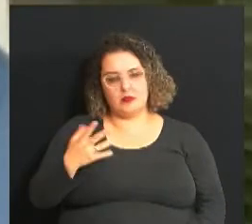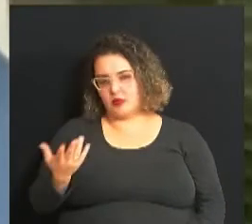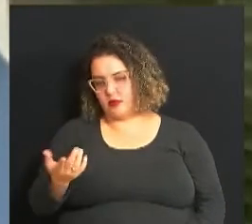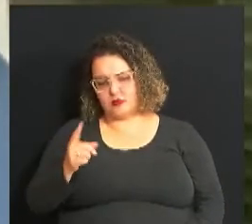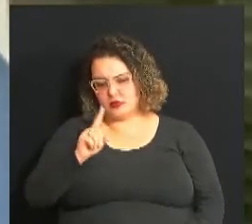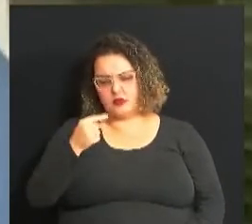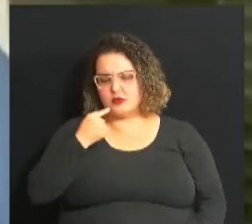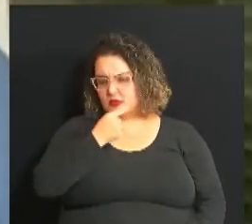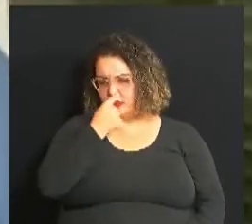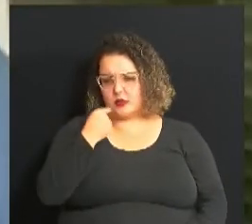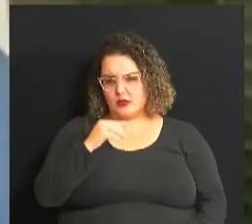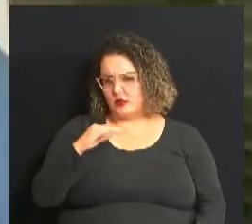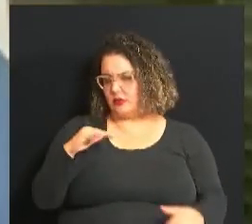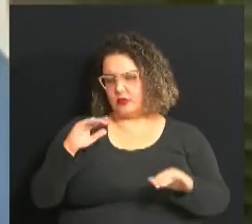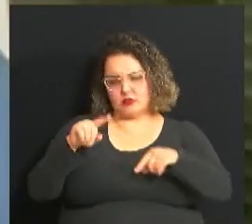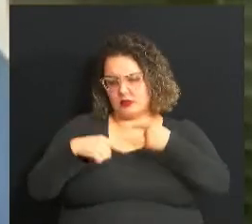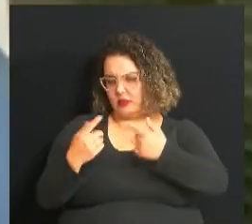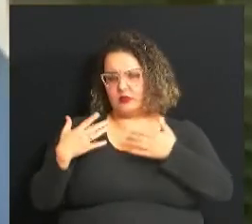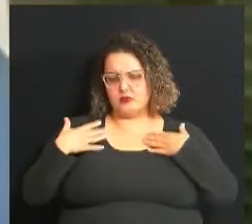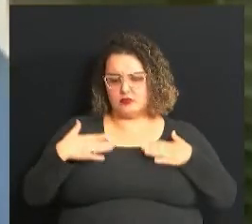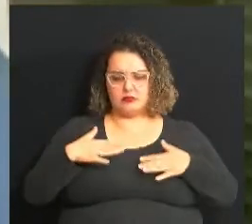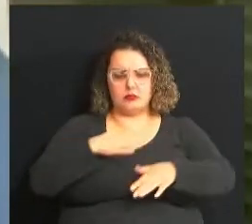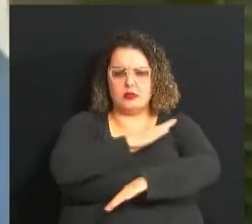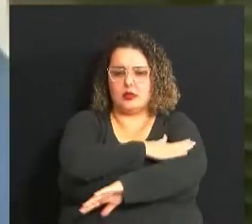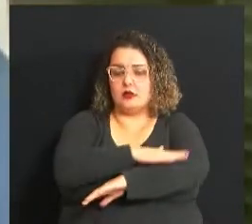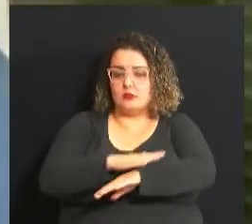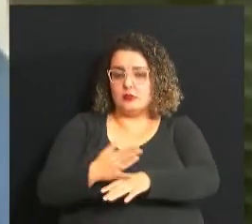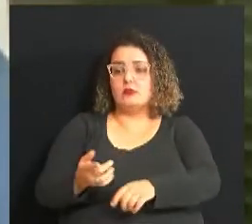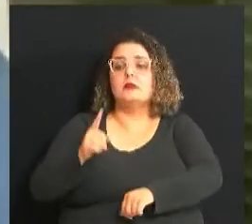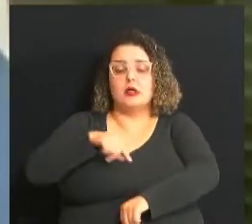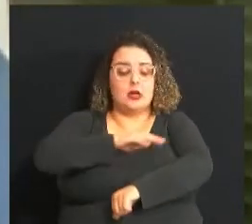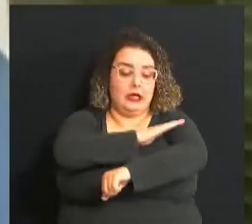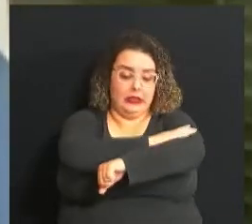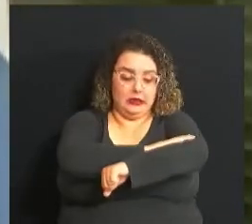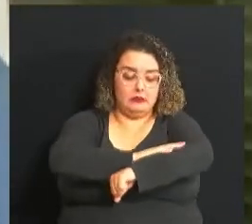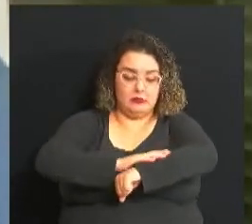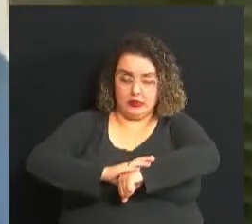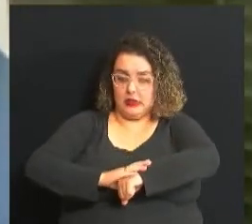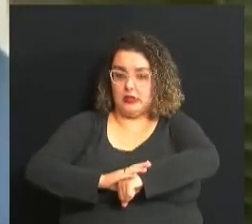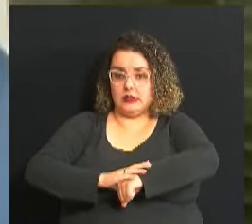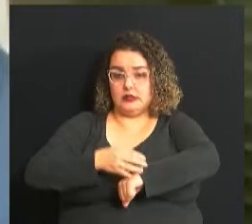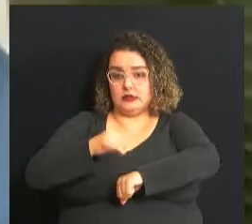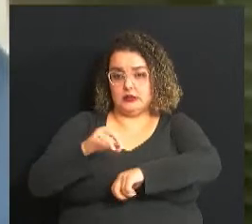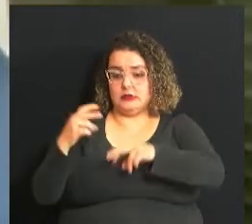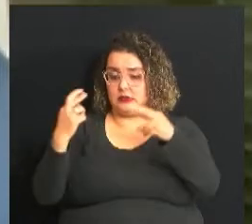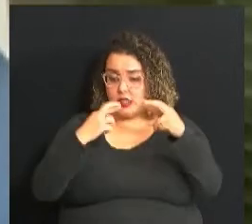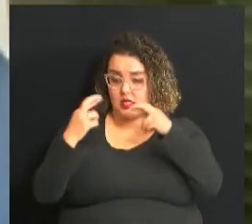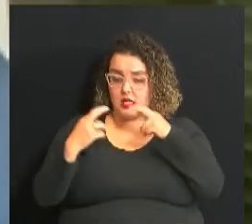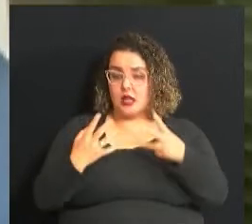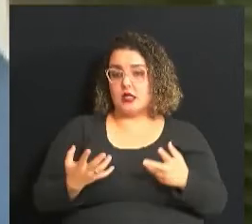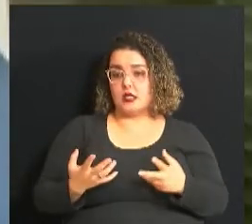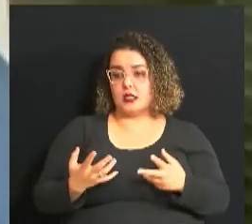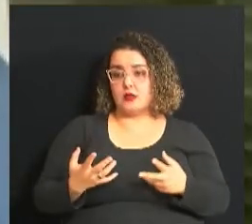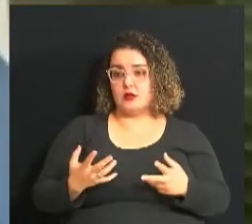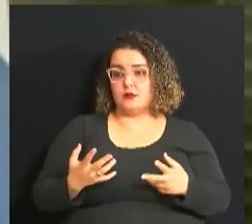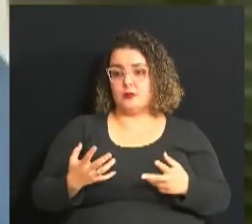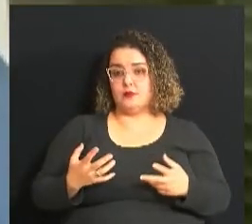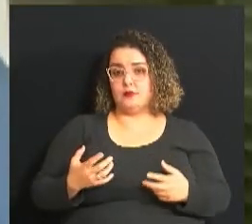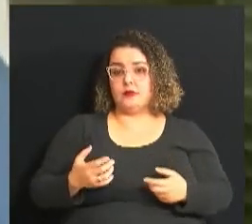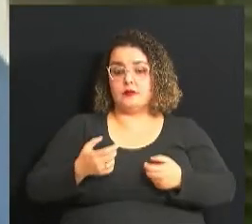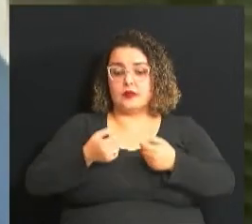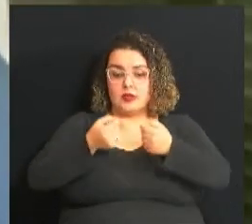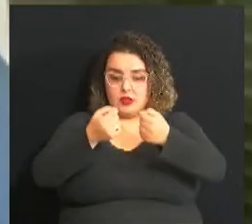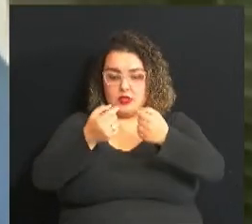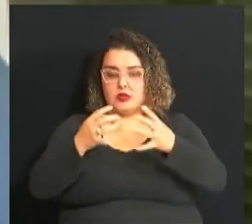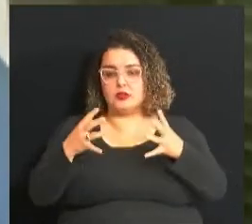outras regiões. Mas a pele se a gente analisar a incidência de cânceres de maneira